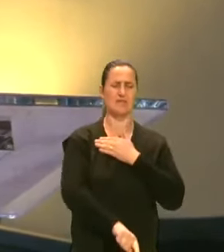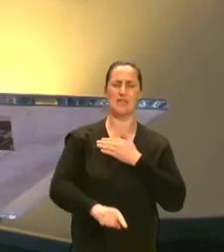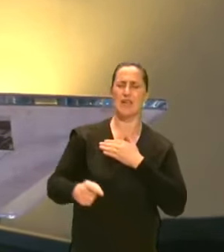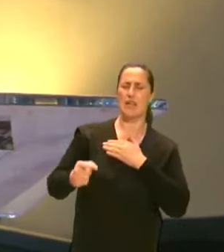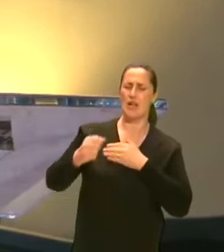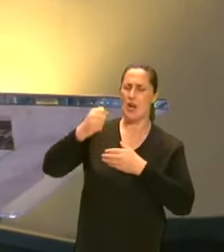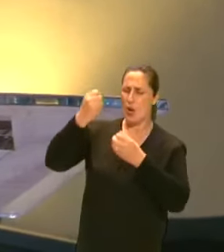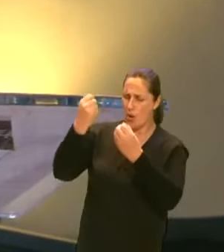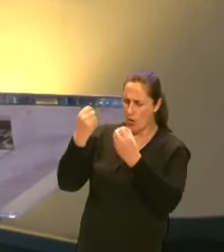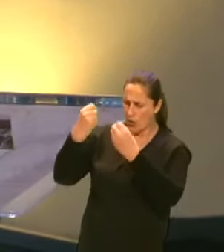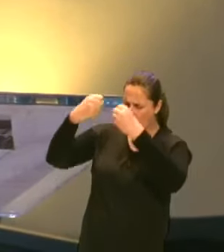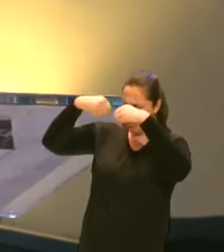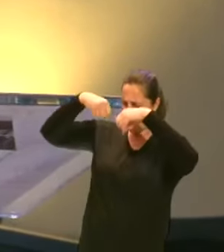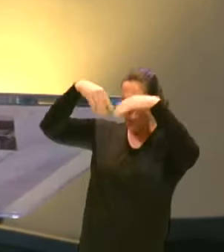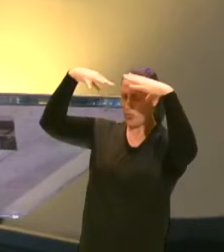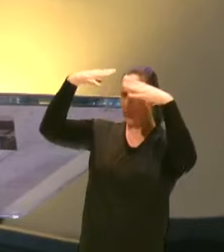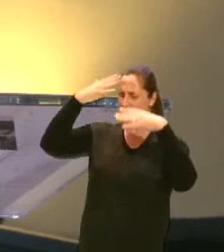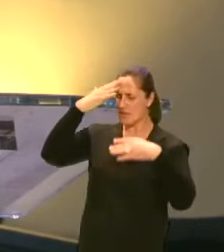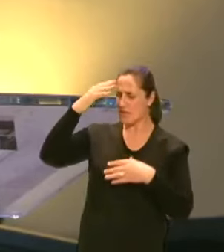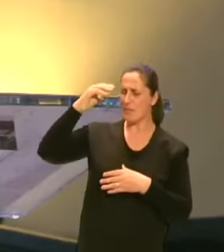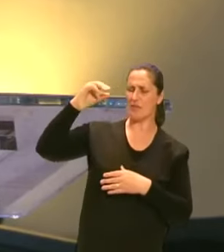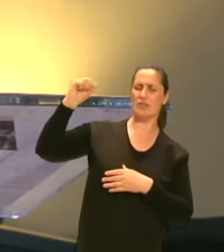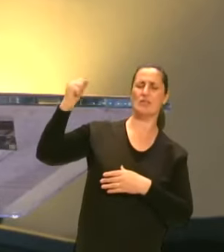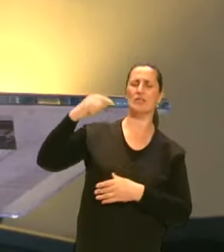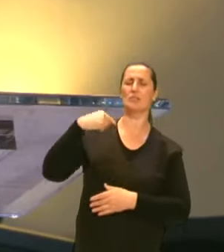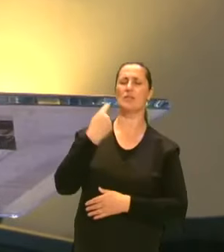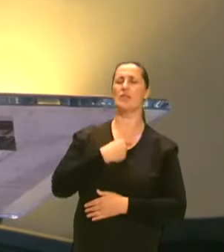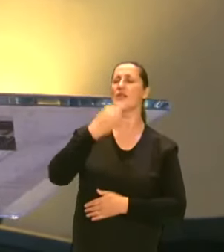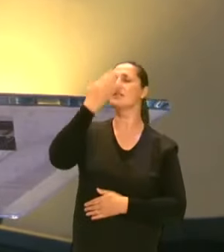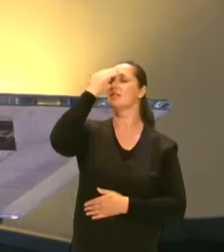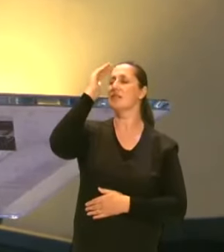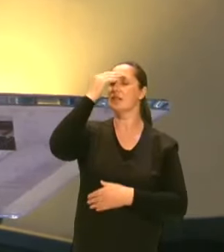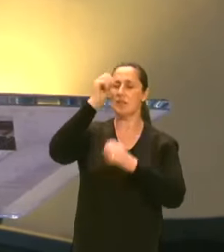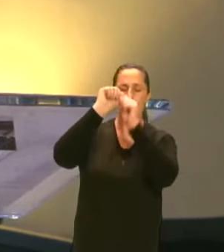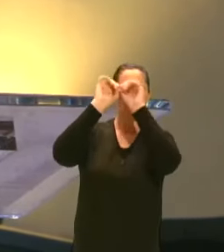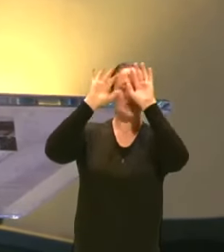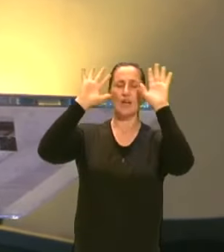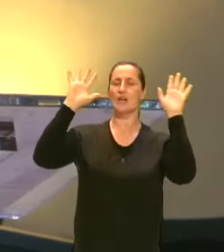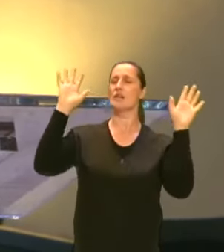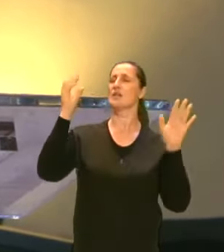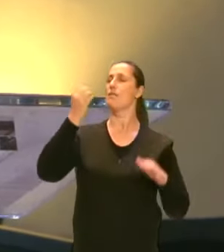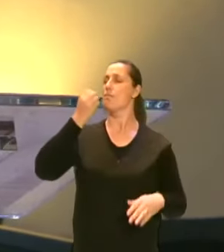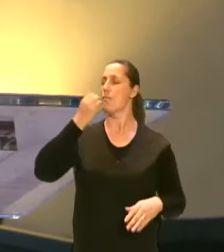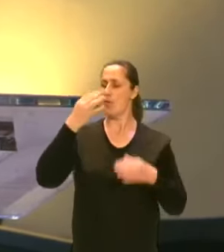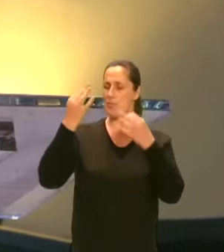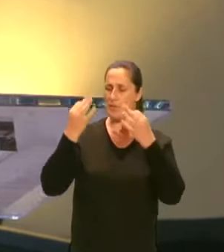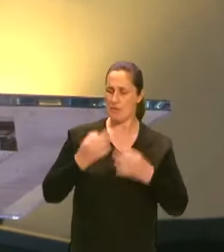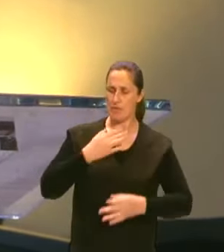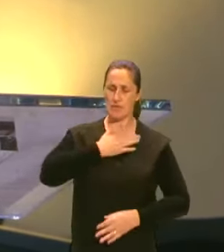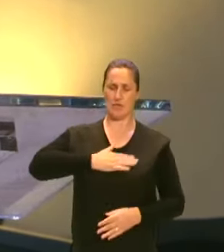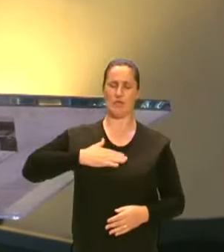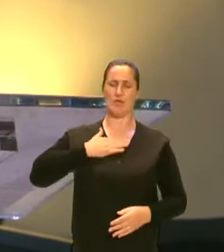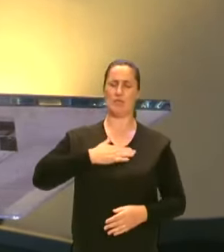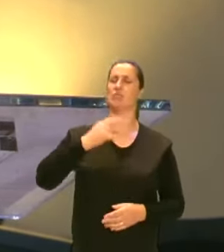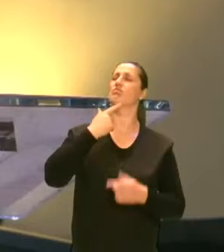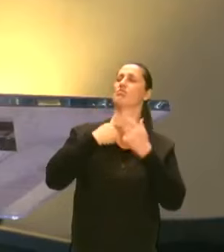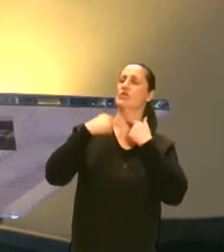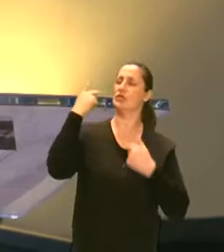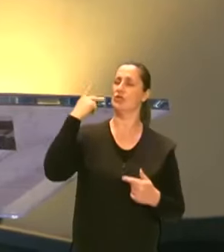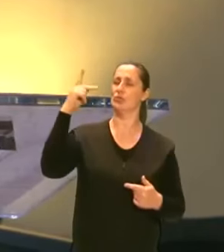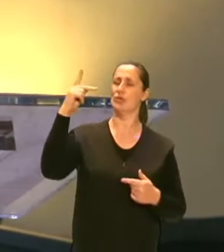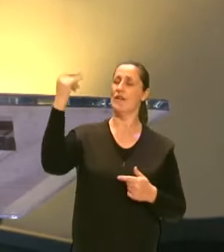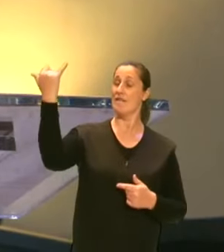luz, entendimento e sabedoria para entendermos qual é a Tua boa, perfeita e agradável vontade. Fala conosco, Pai,